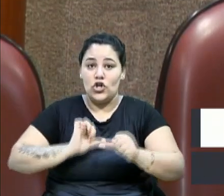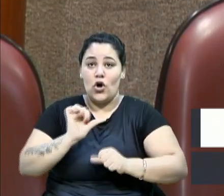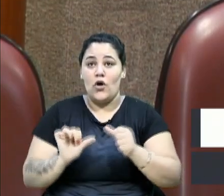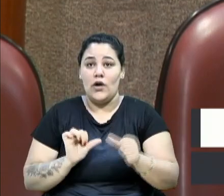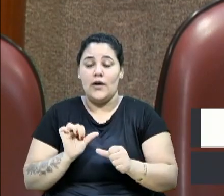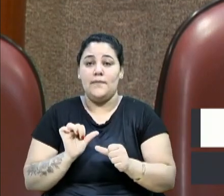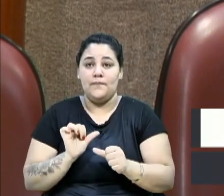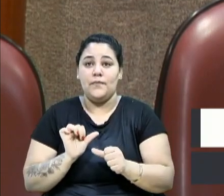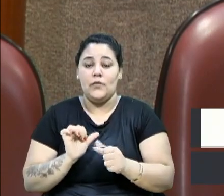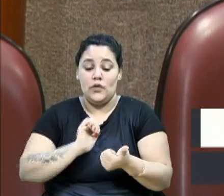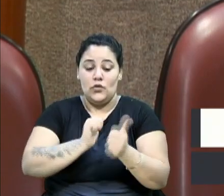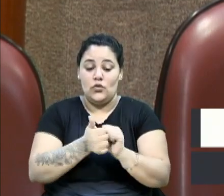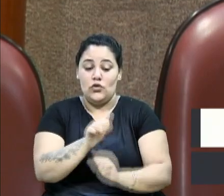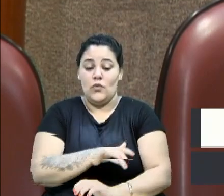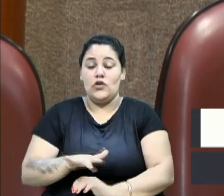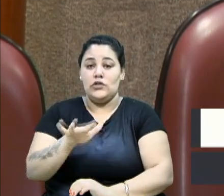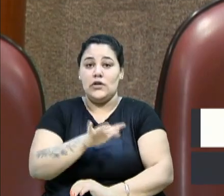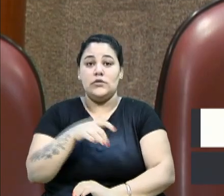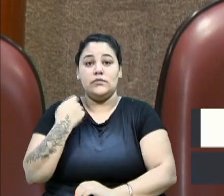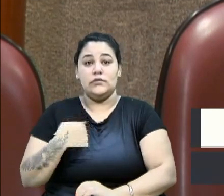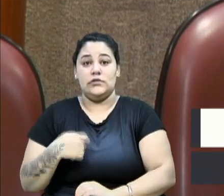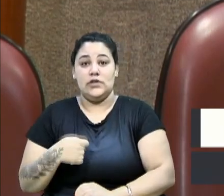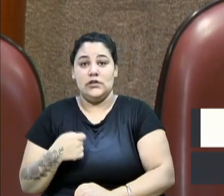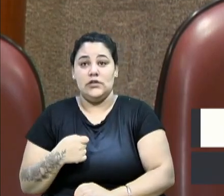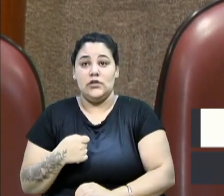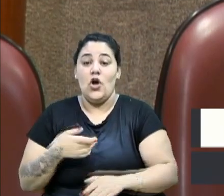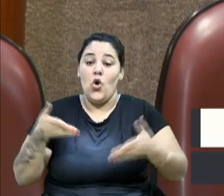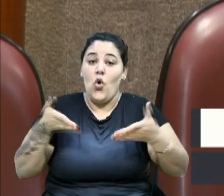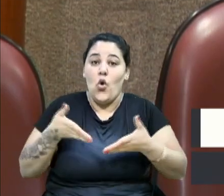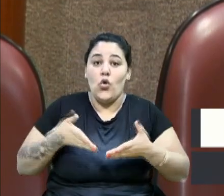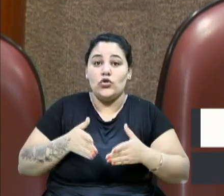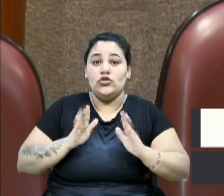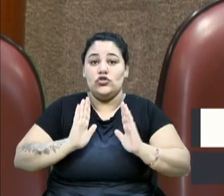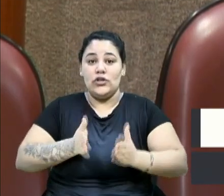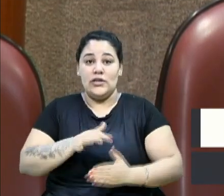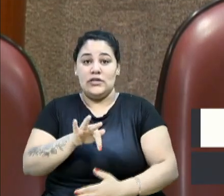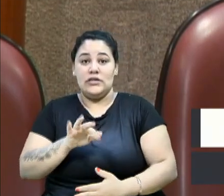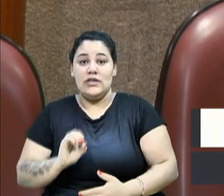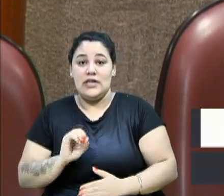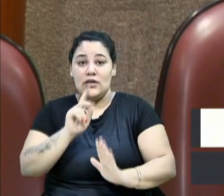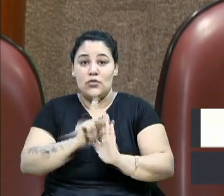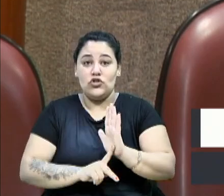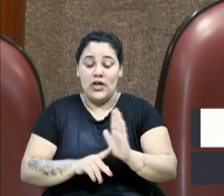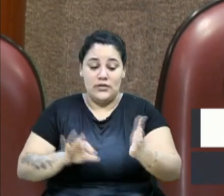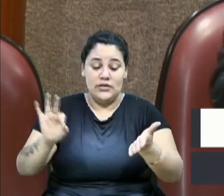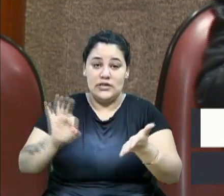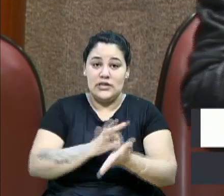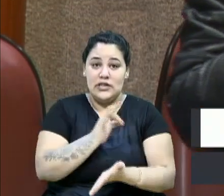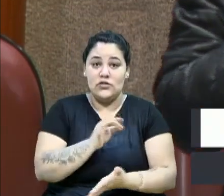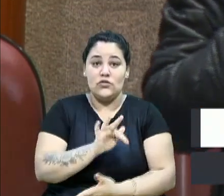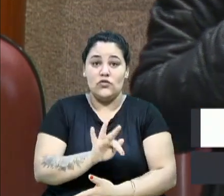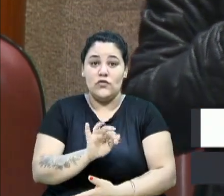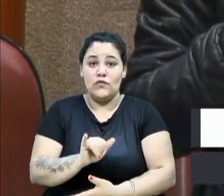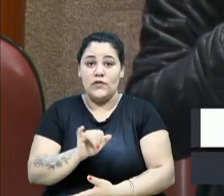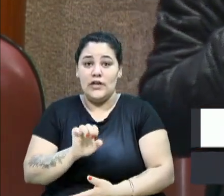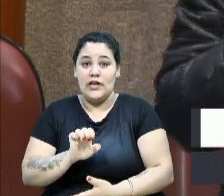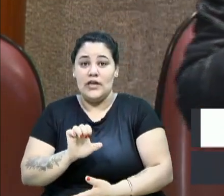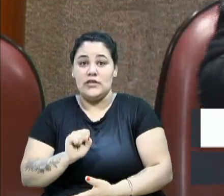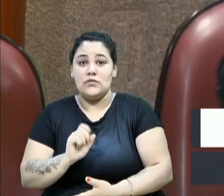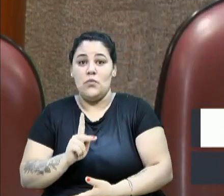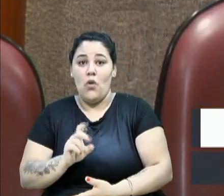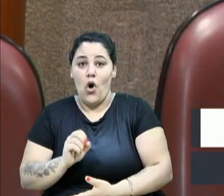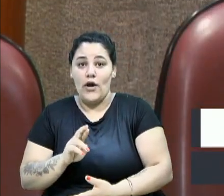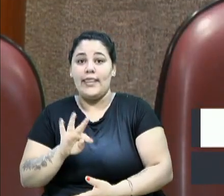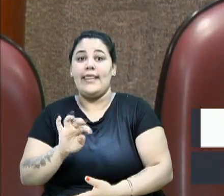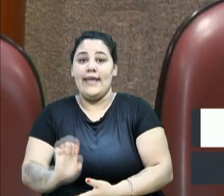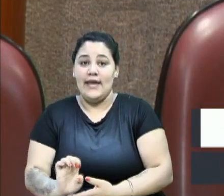necessária aqui hoje aproximadamente 70 projetos são escritos no fiesport o que mostra uma recuperação daquilo que aconteceu